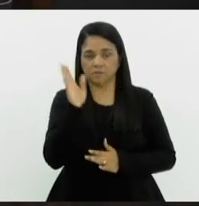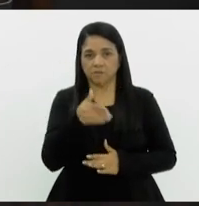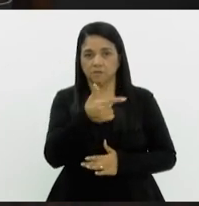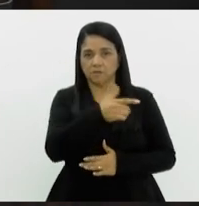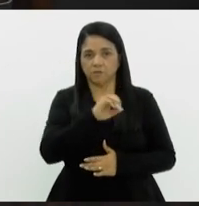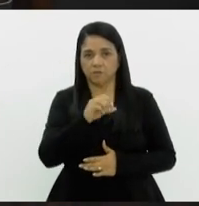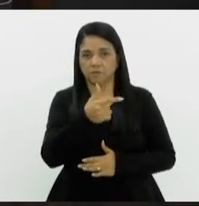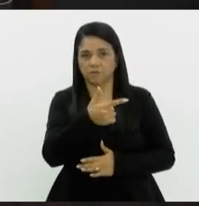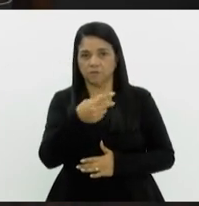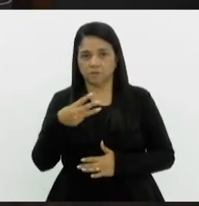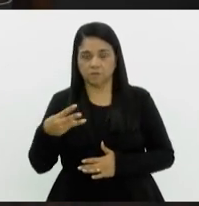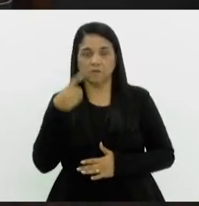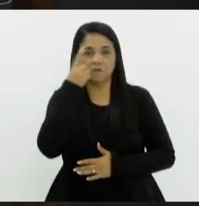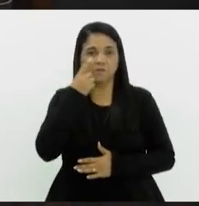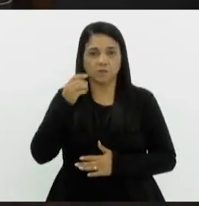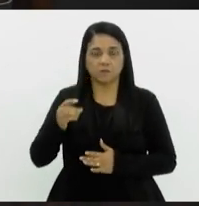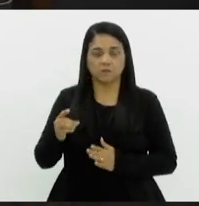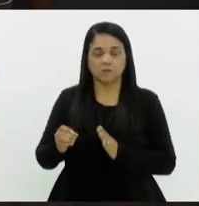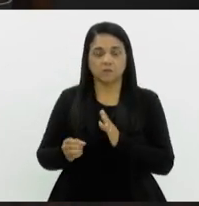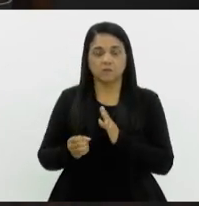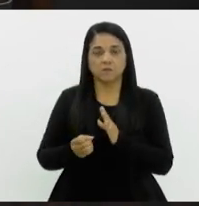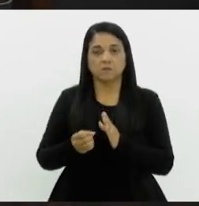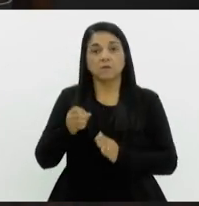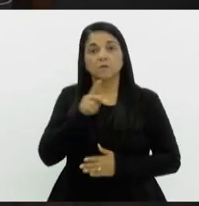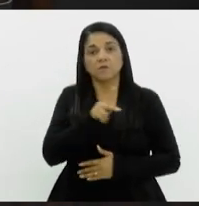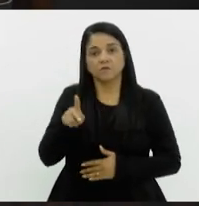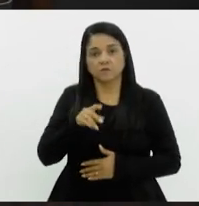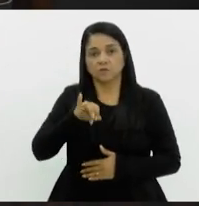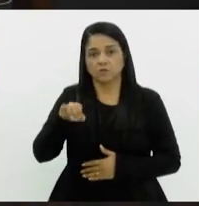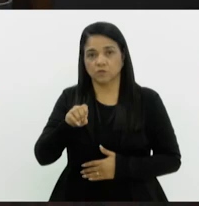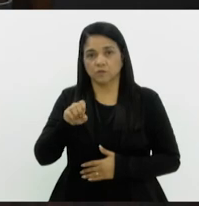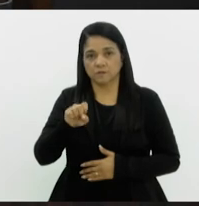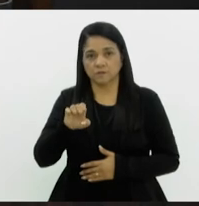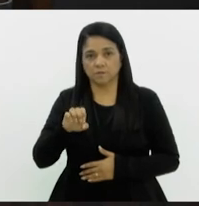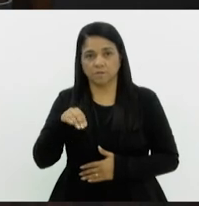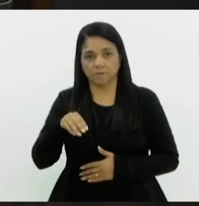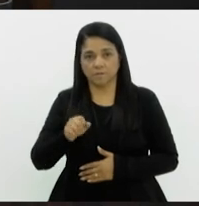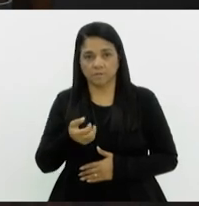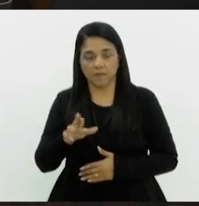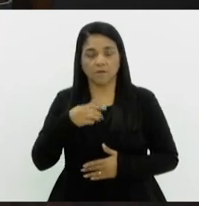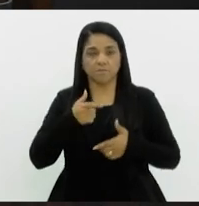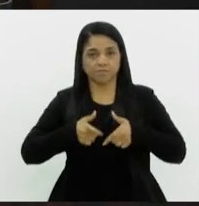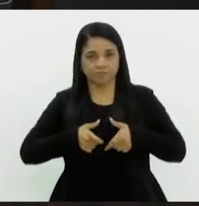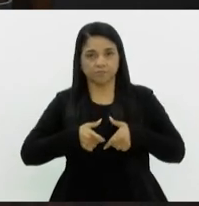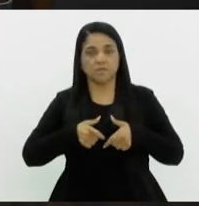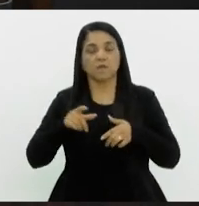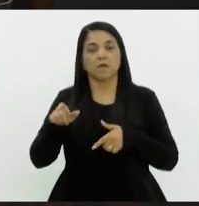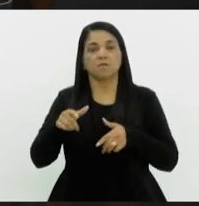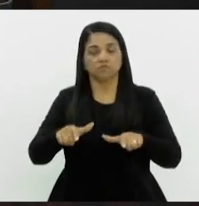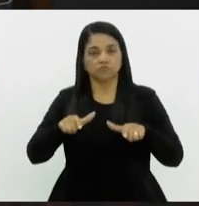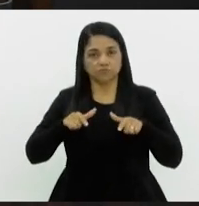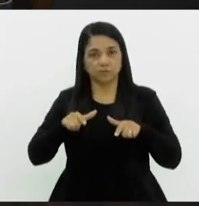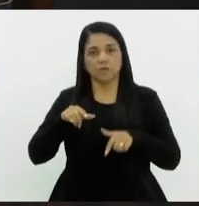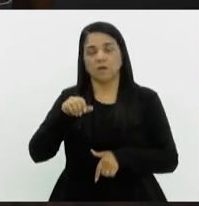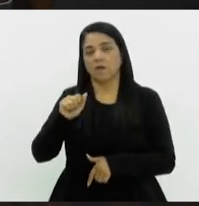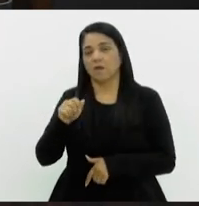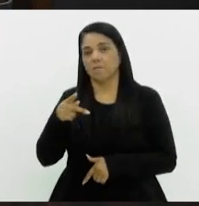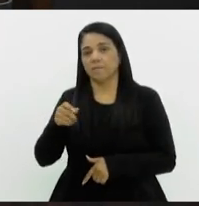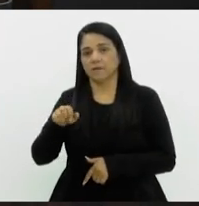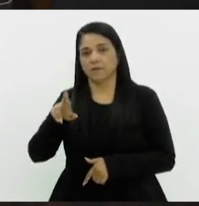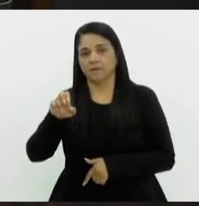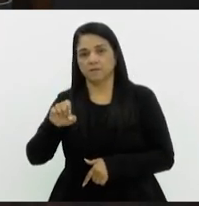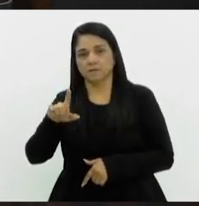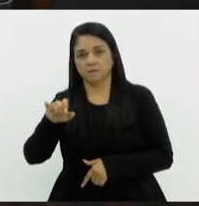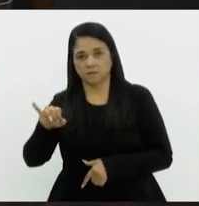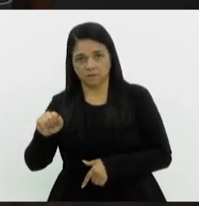autoria do deputado Jorge, é professor Josemar, que concede a medalha Tiradentes ao respectivo diploma à Aparecida Sueli Carneiro